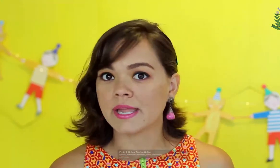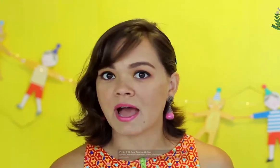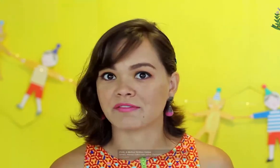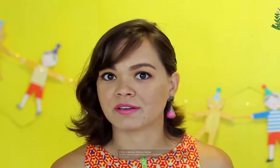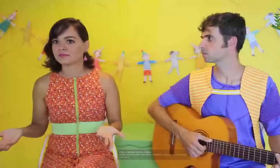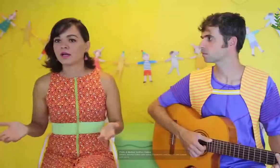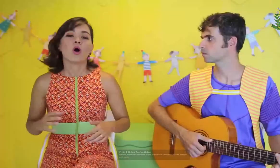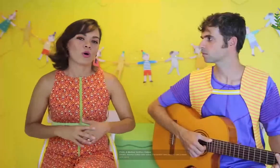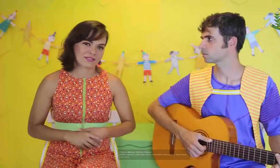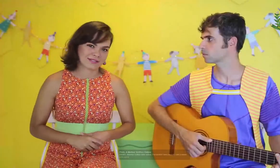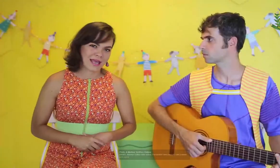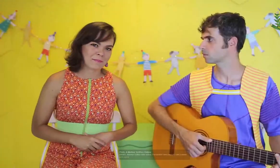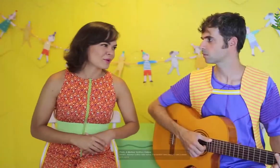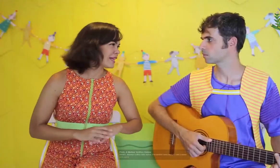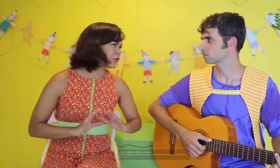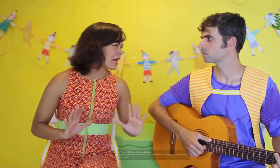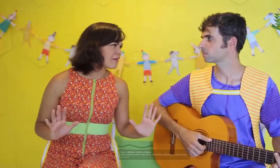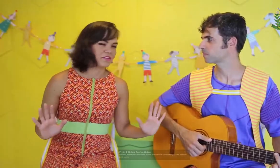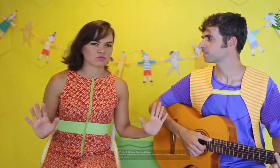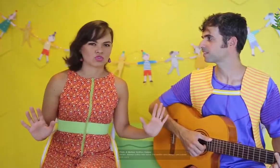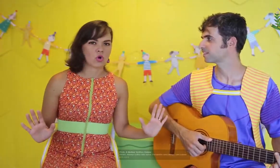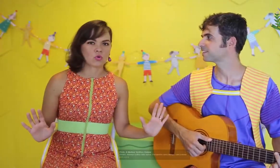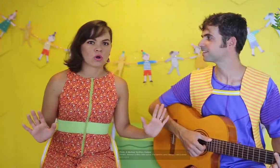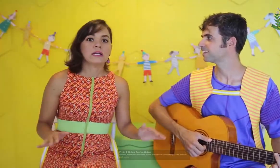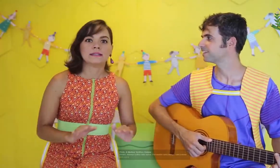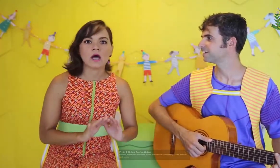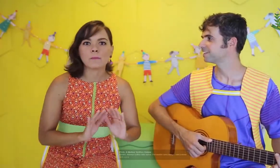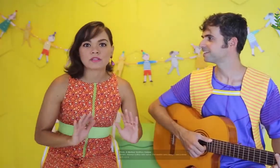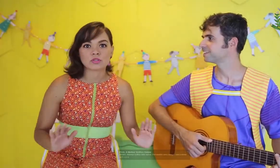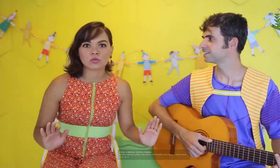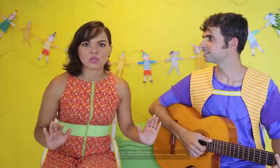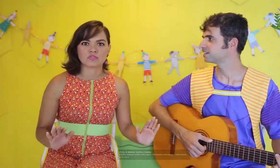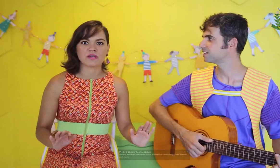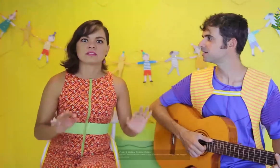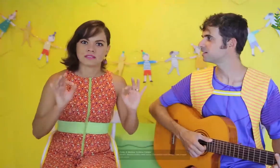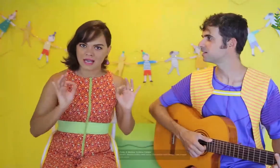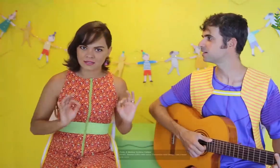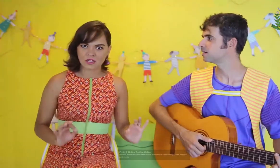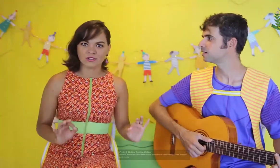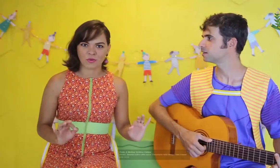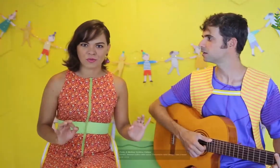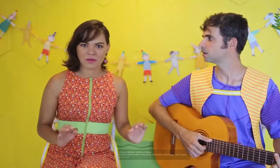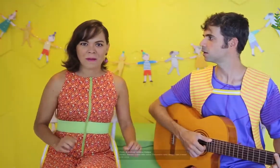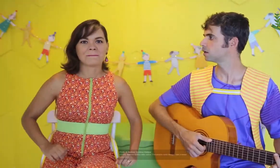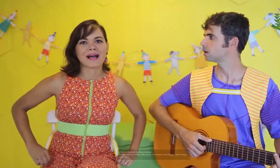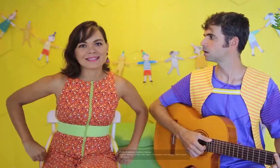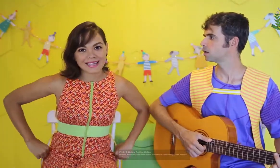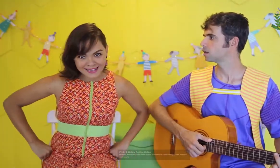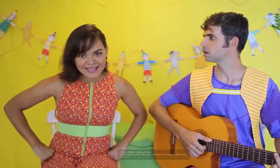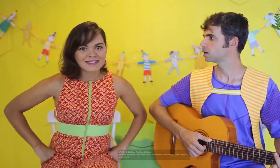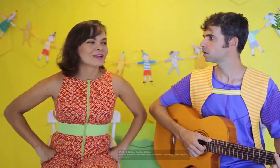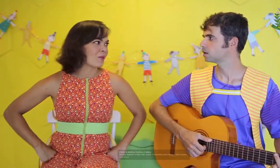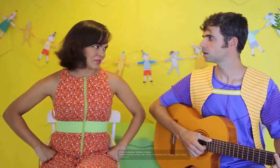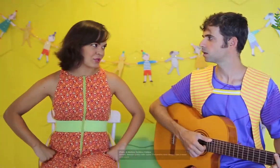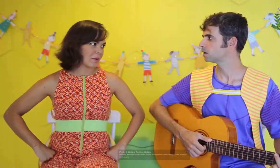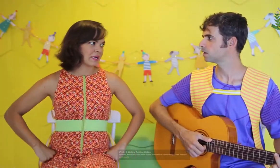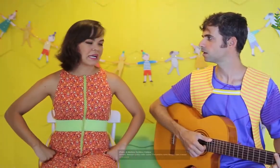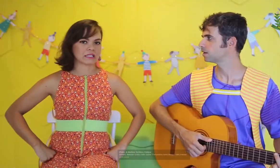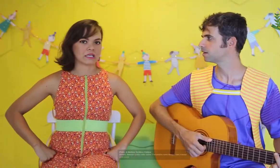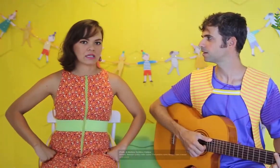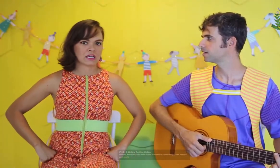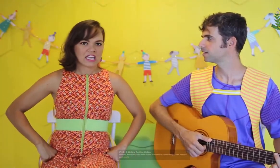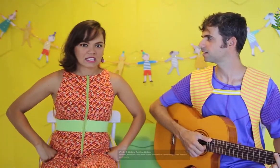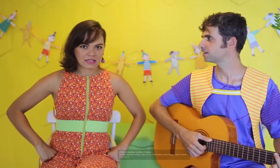tempo, ganhava. O sebo, que adorava um jogo, não pensou duas vezes e aceitou. Mas Anansi